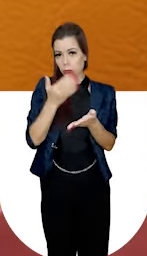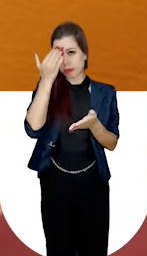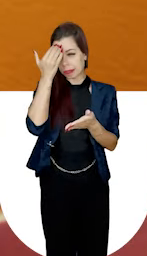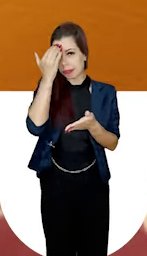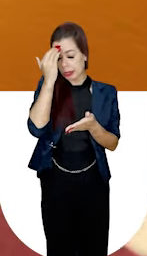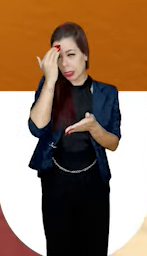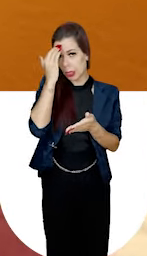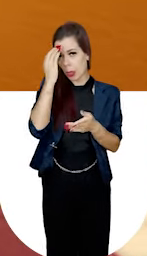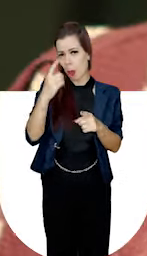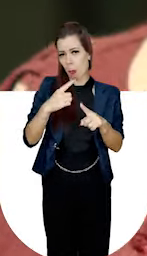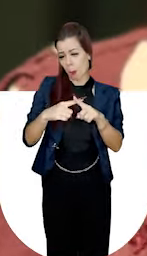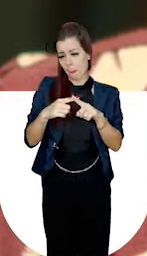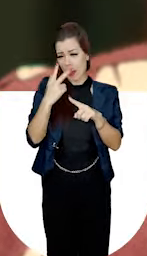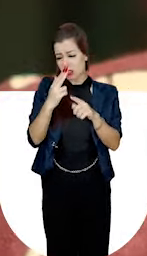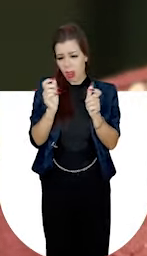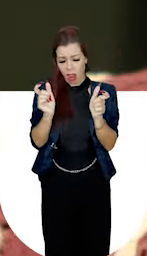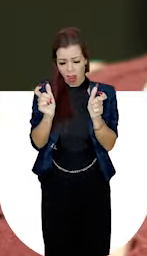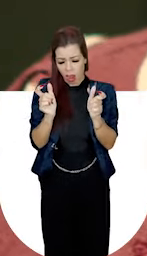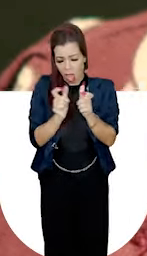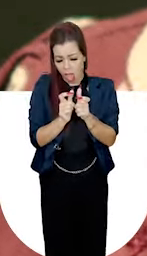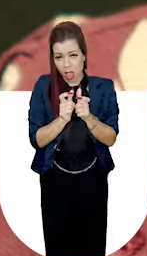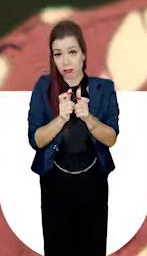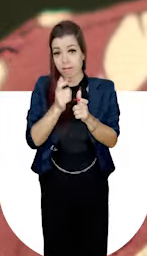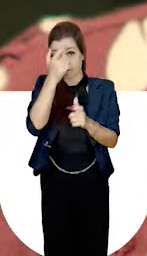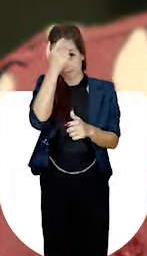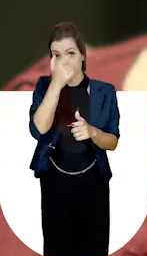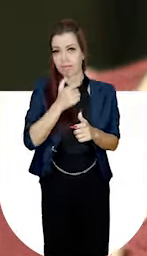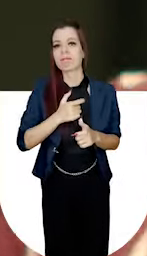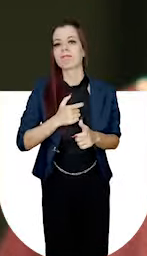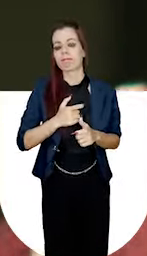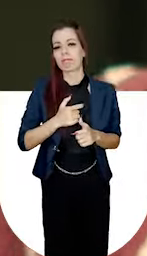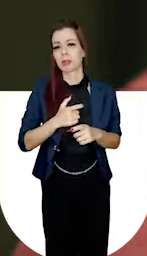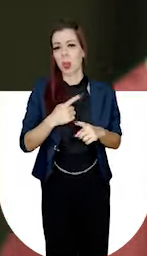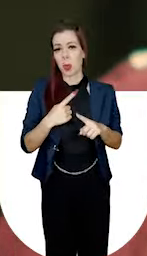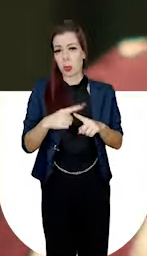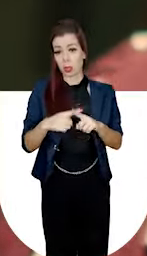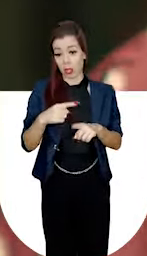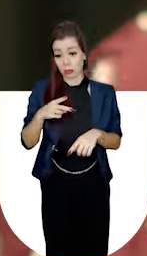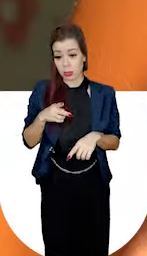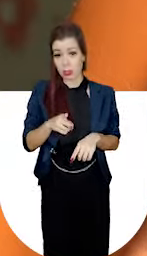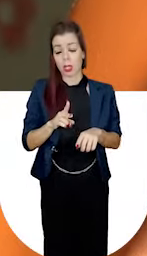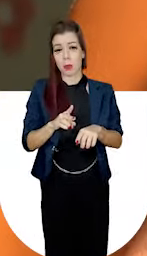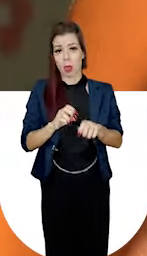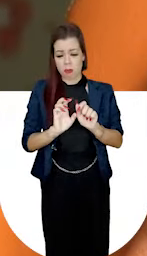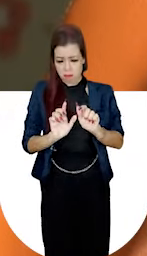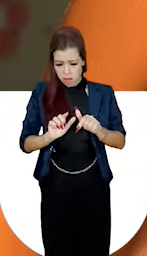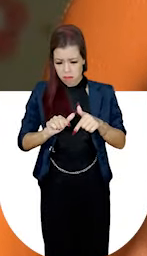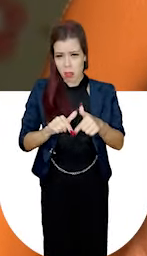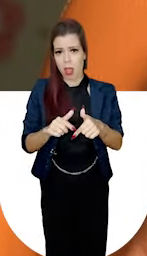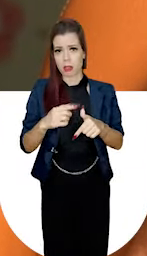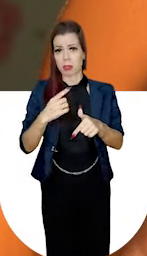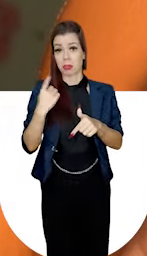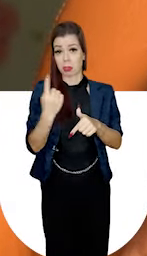me maltratava muito. Hoje eu entendo por que ele achava ele muito pequeno para mim, né? Porque eu sempre